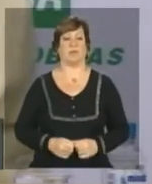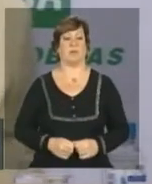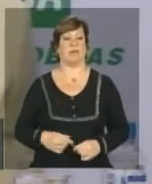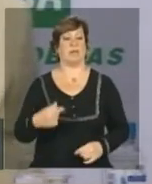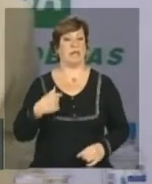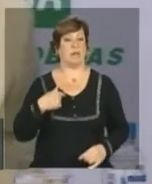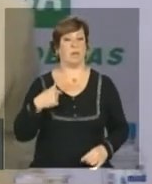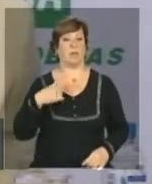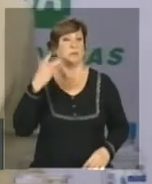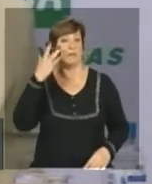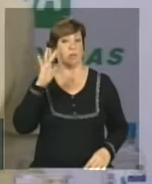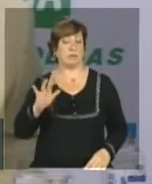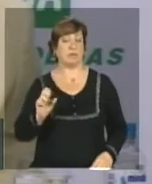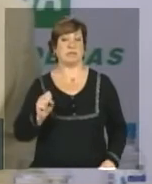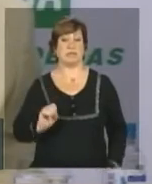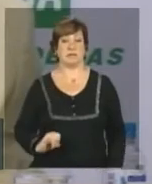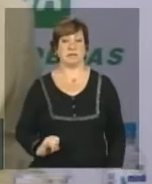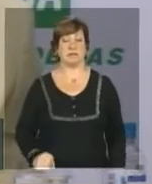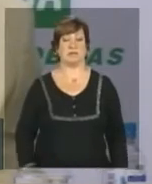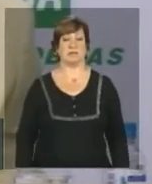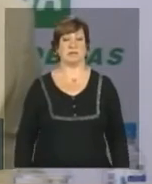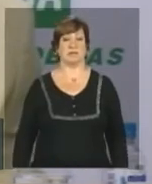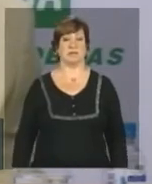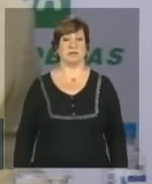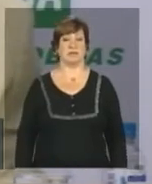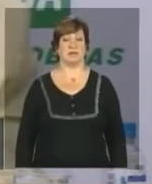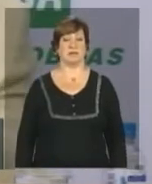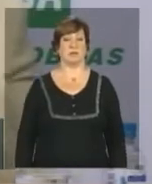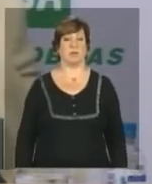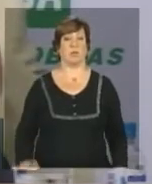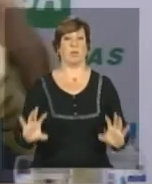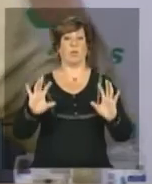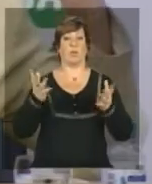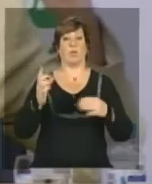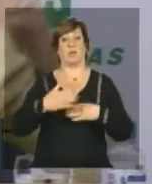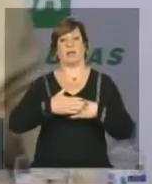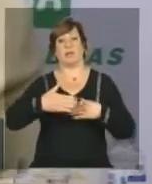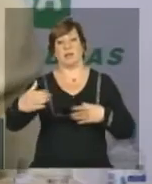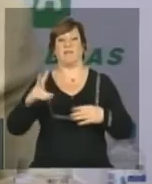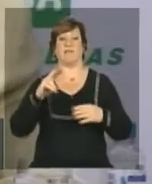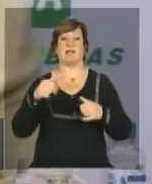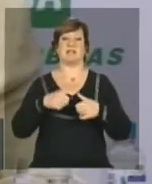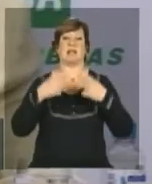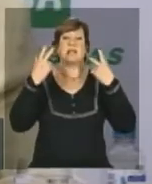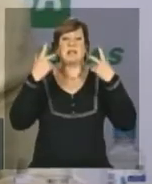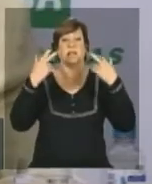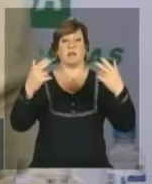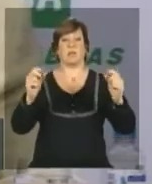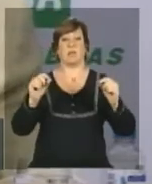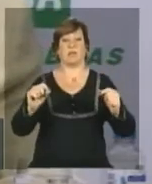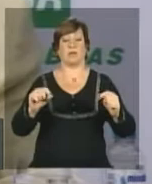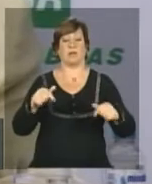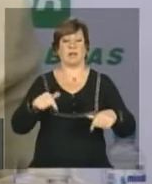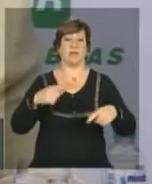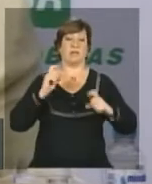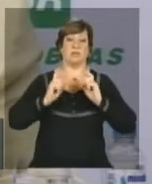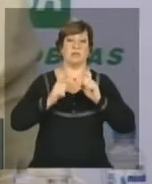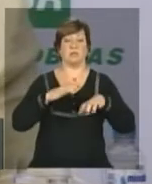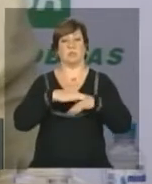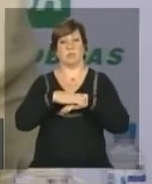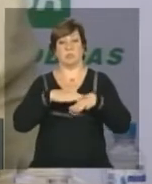sei se os tempos vão ser de tranquilidade nessa